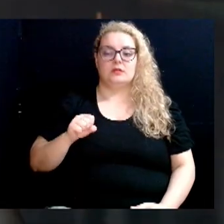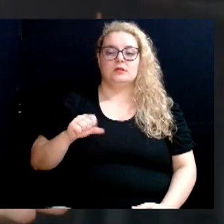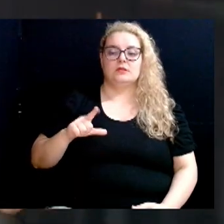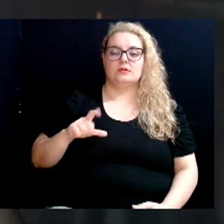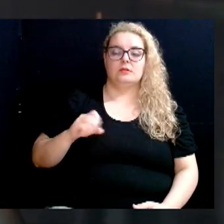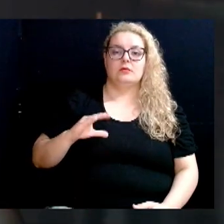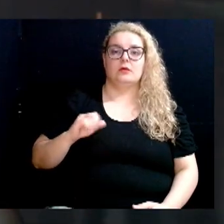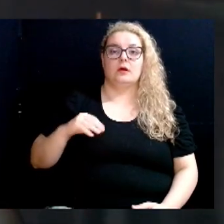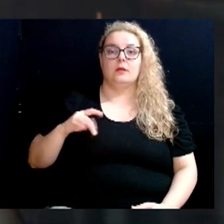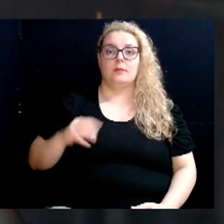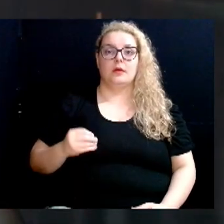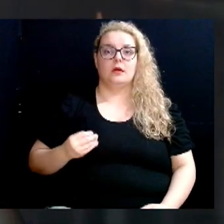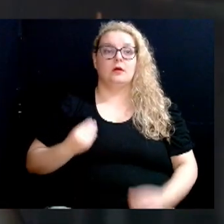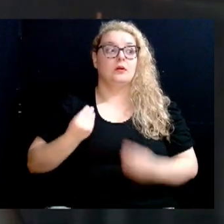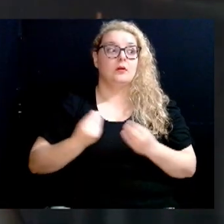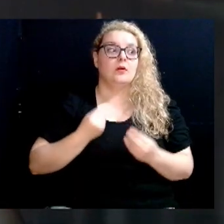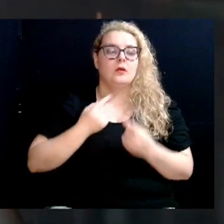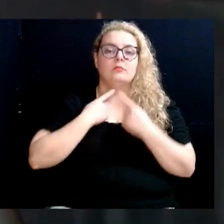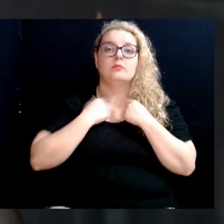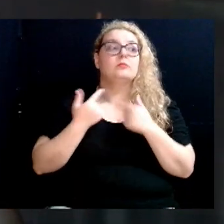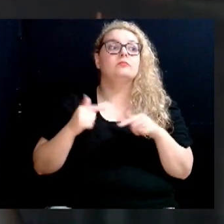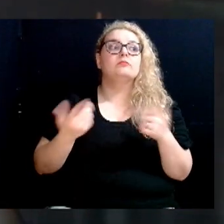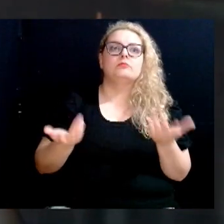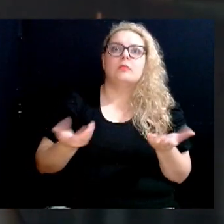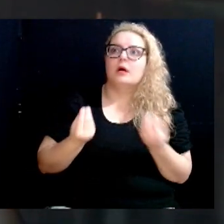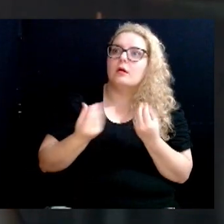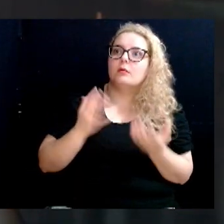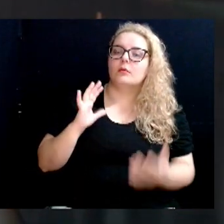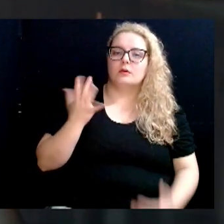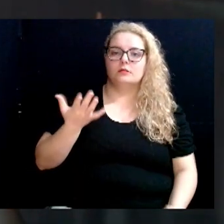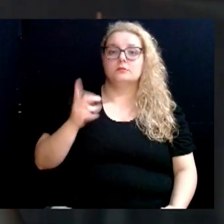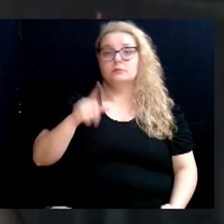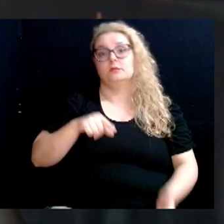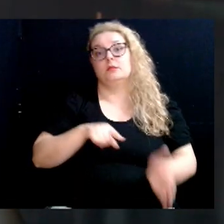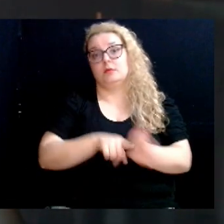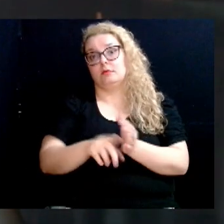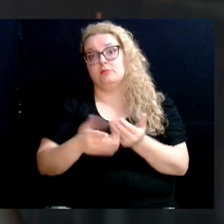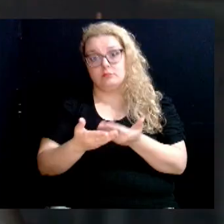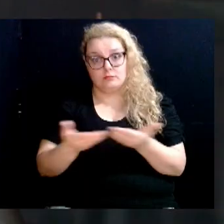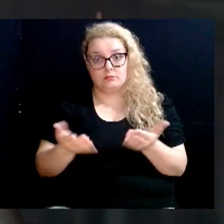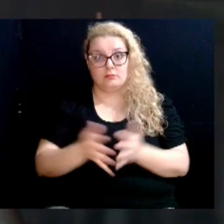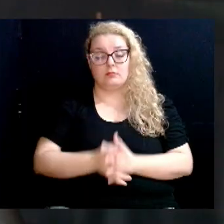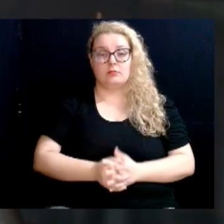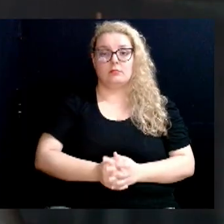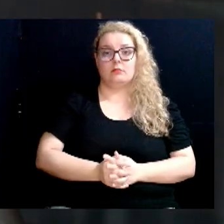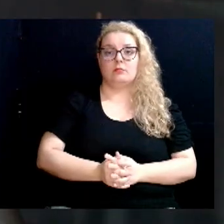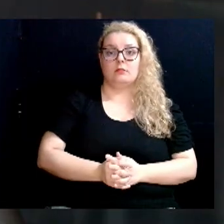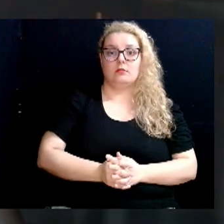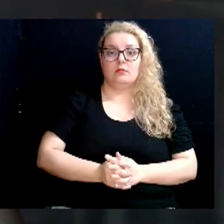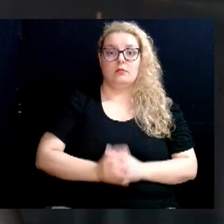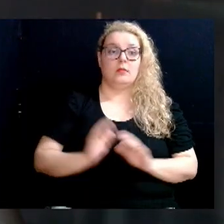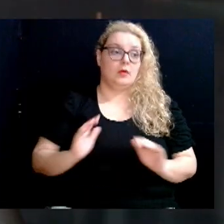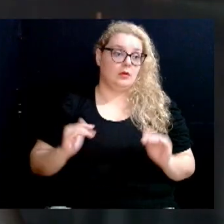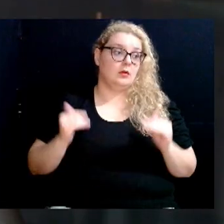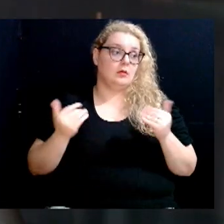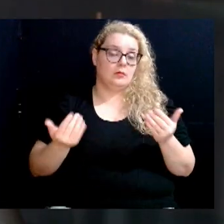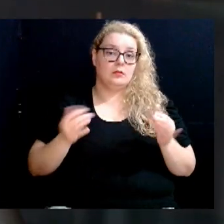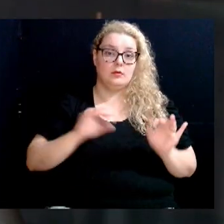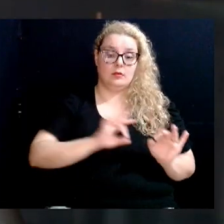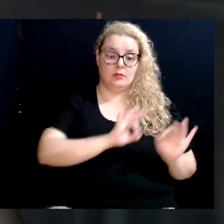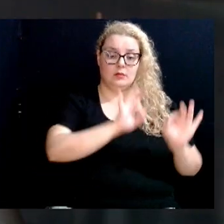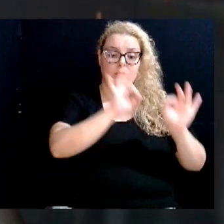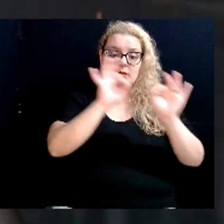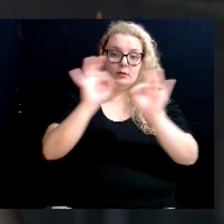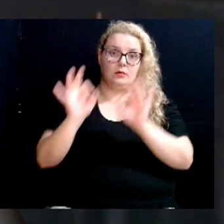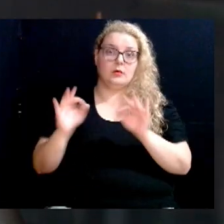foi parar? Então, acho que essa seria aí uma pergunta que eu deixaria com vocês, né? Quando vocês assistem hoje,